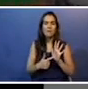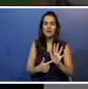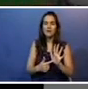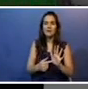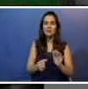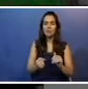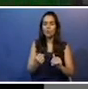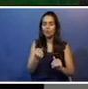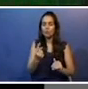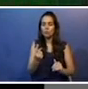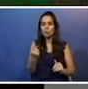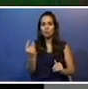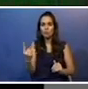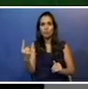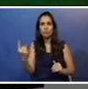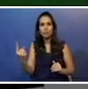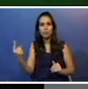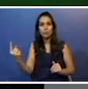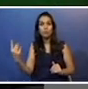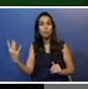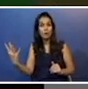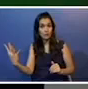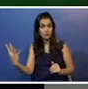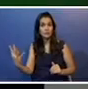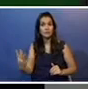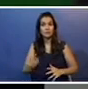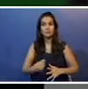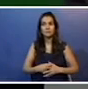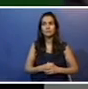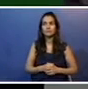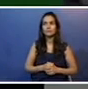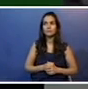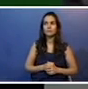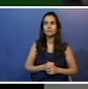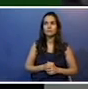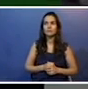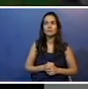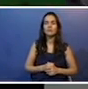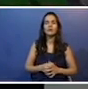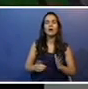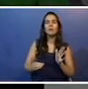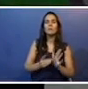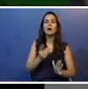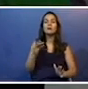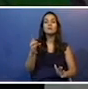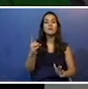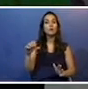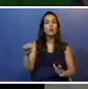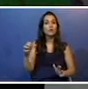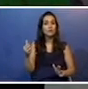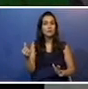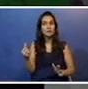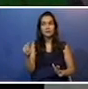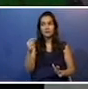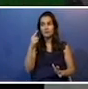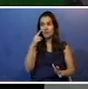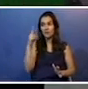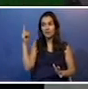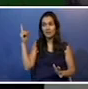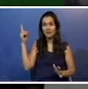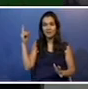I. Na página 196, nós temos essa imagem, tá